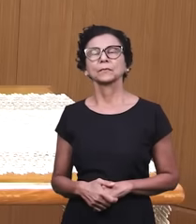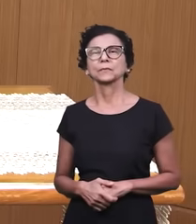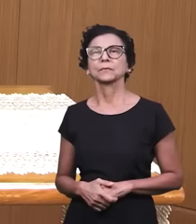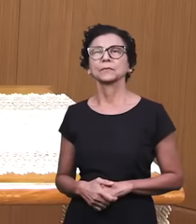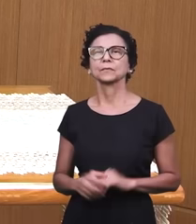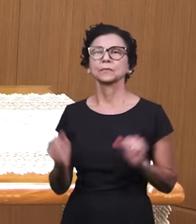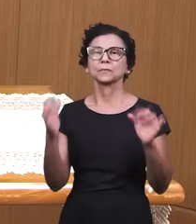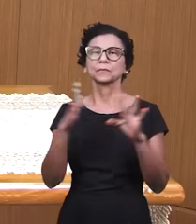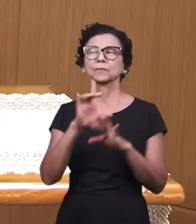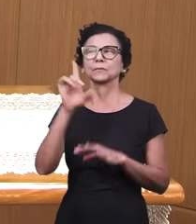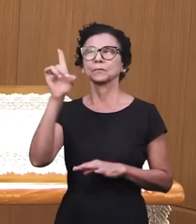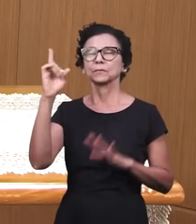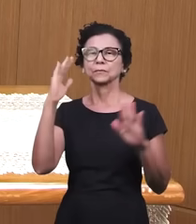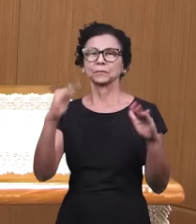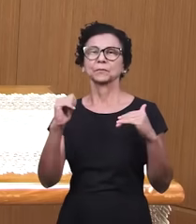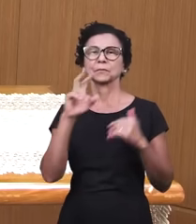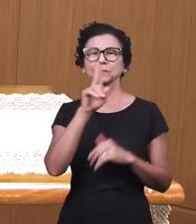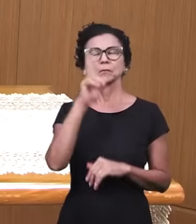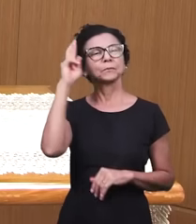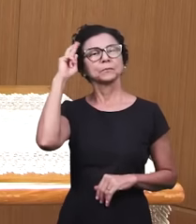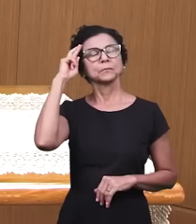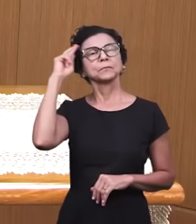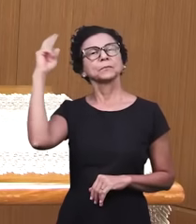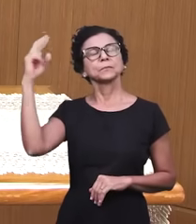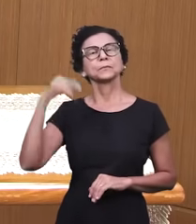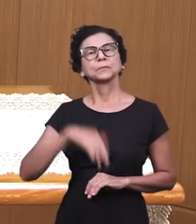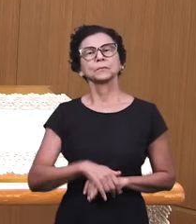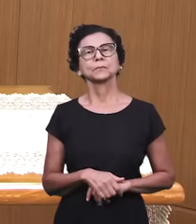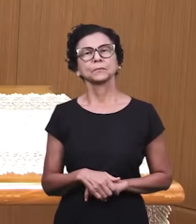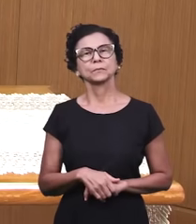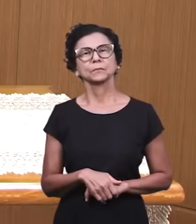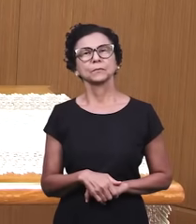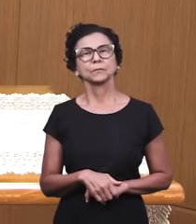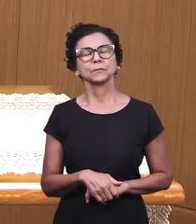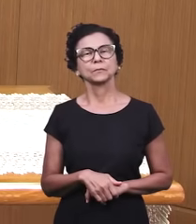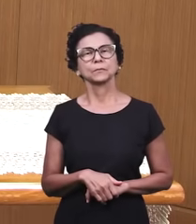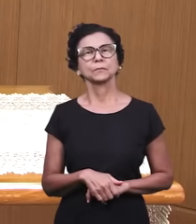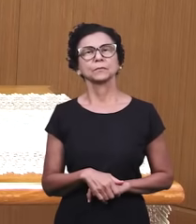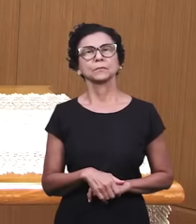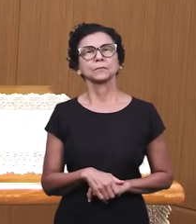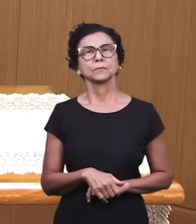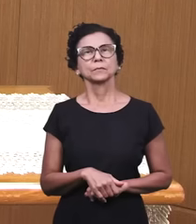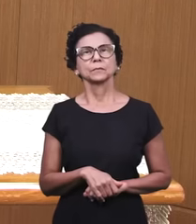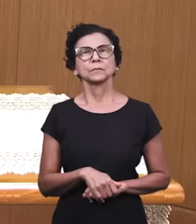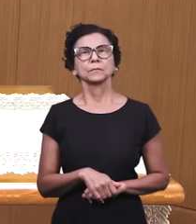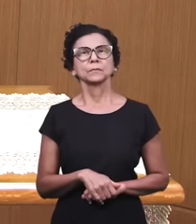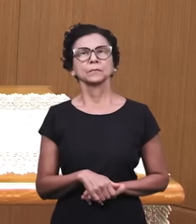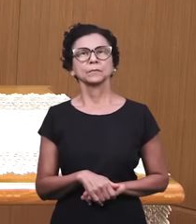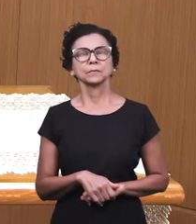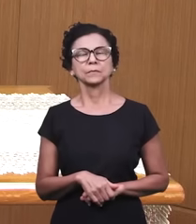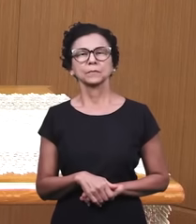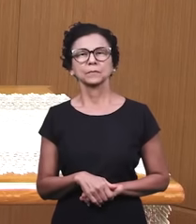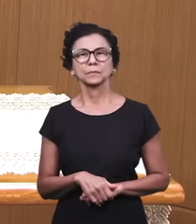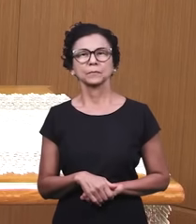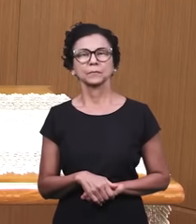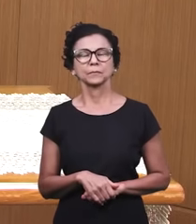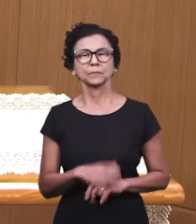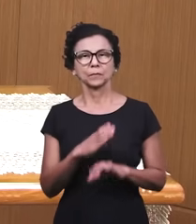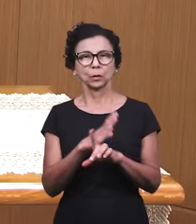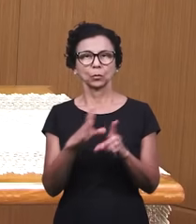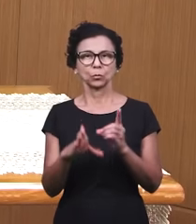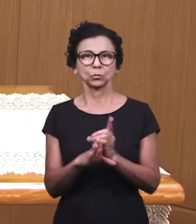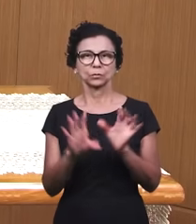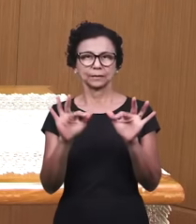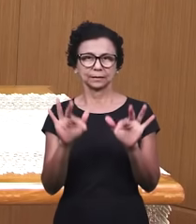Glórias a Deus, louvado seja o nome do Senhor. Nós vamos nesta hora encerrar o nosso culto